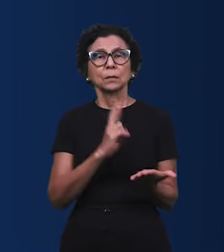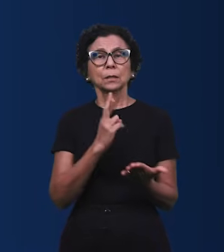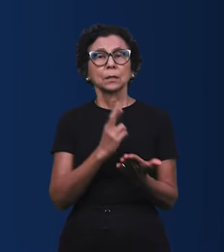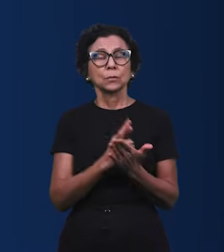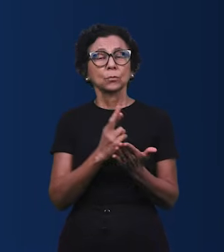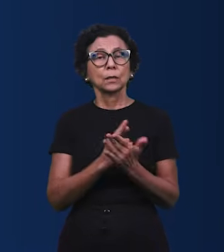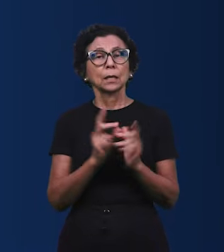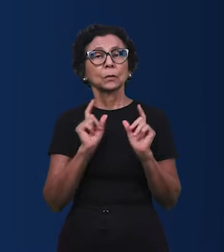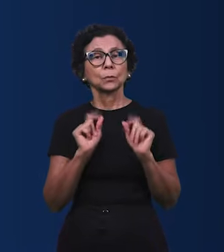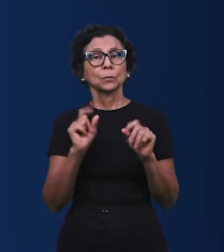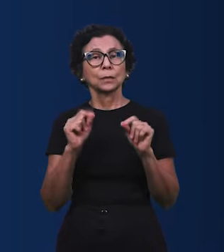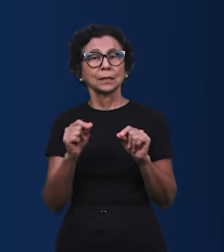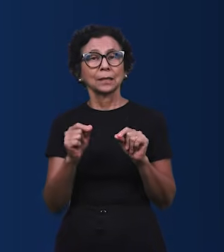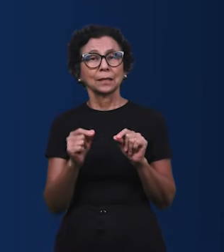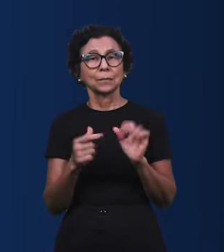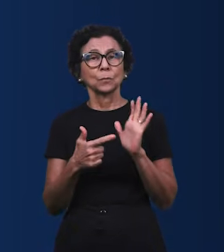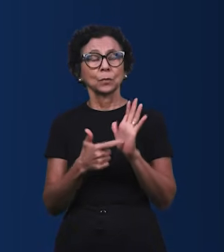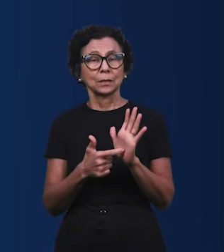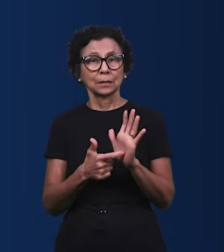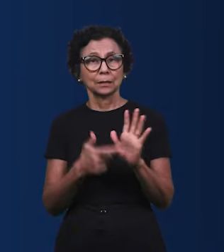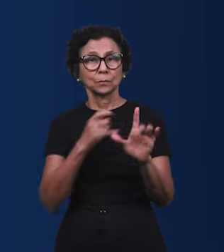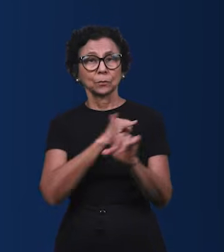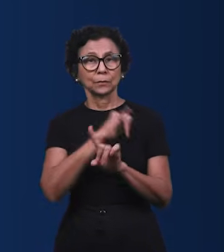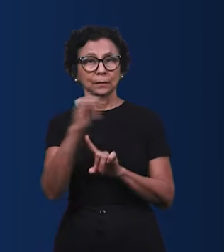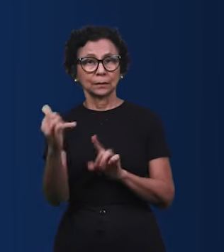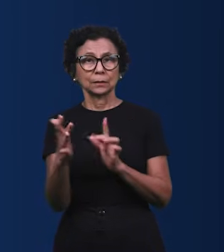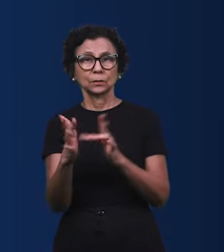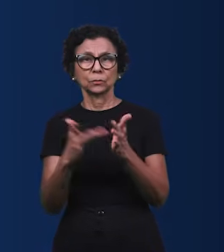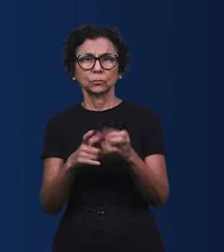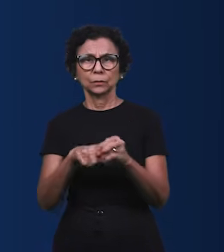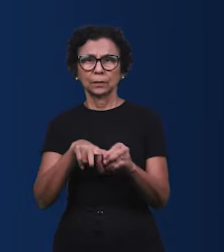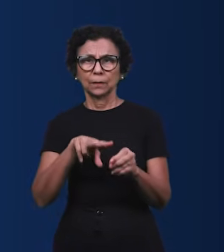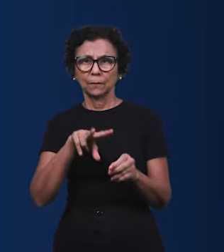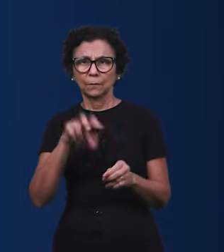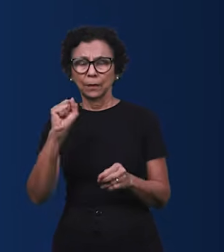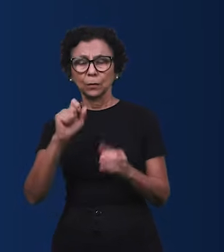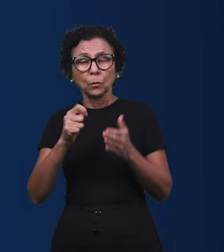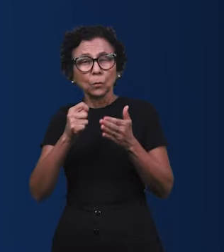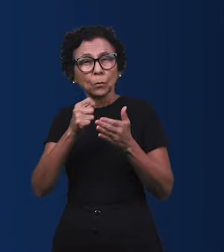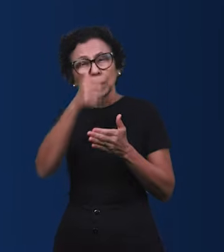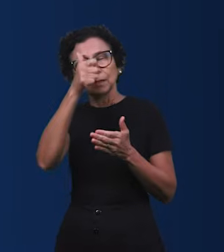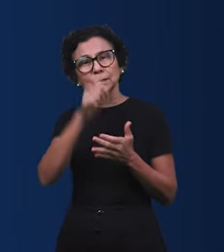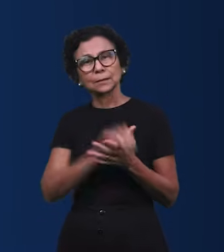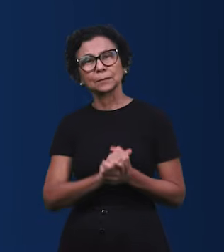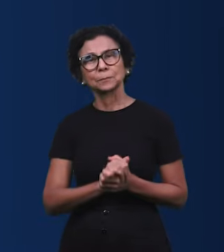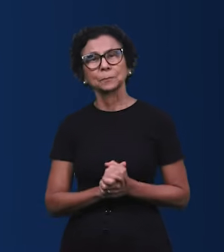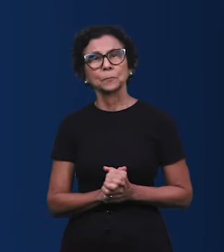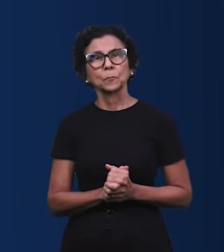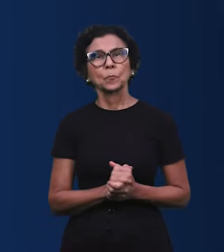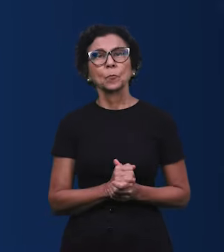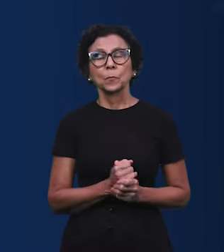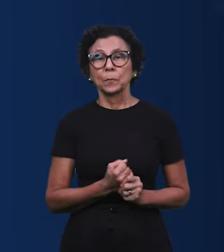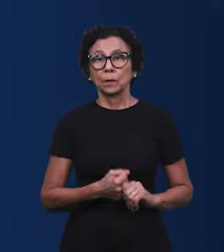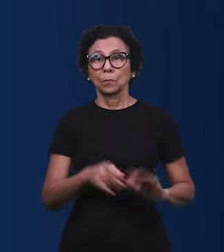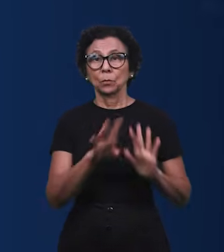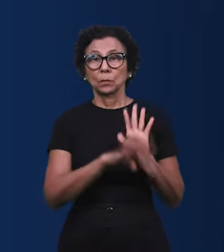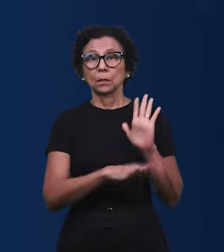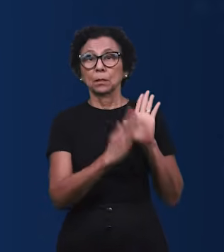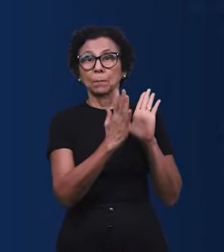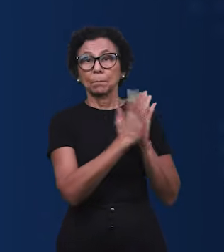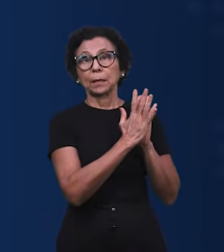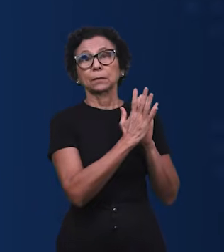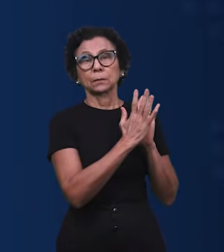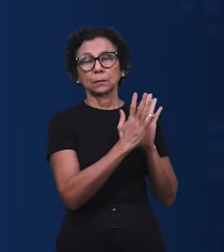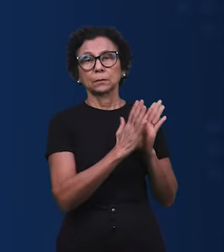pelo sinal que Jesus está às portas. Eu queria finalizar com outro texto muito impactante,